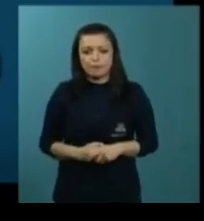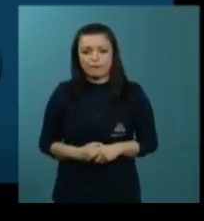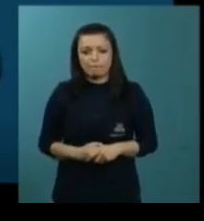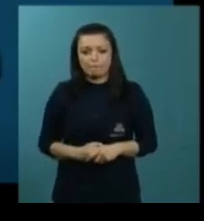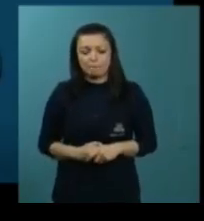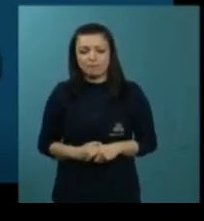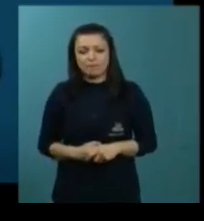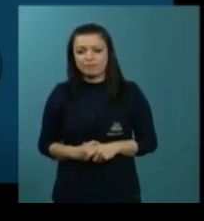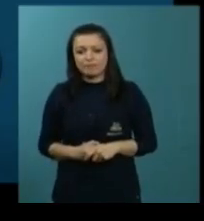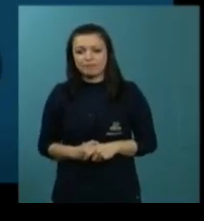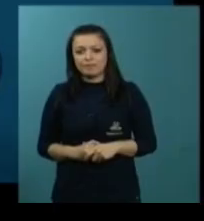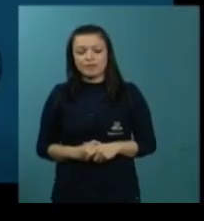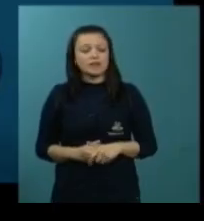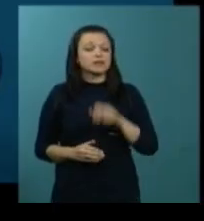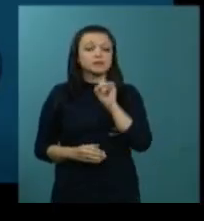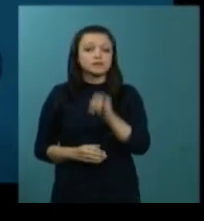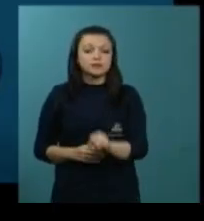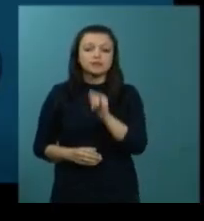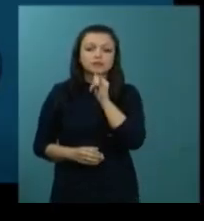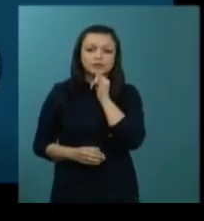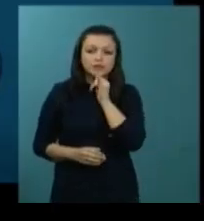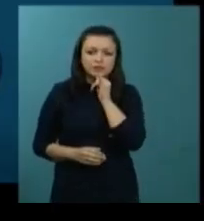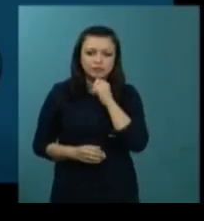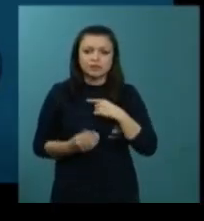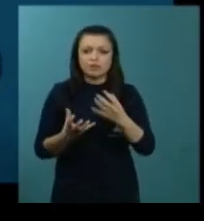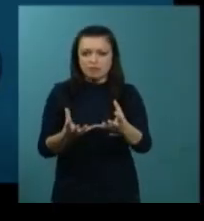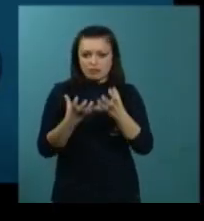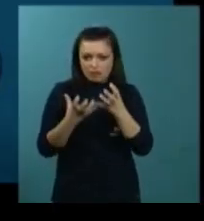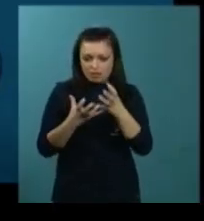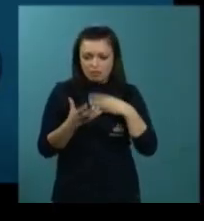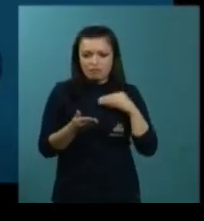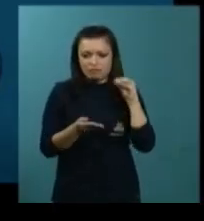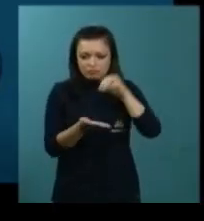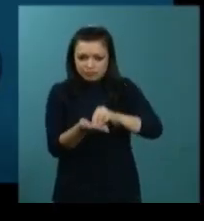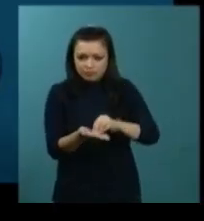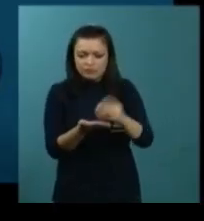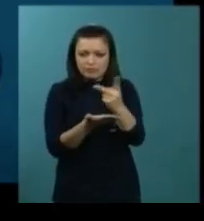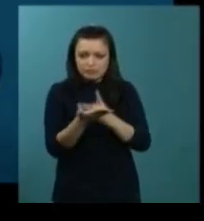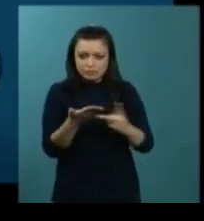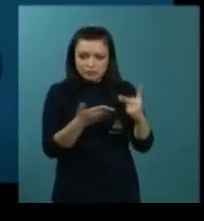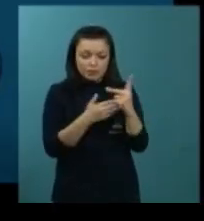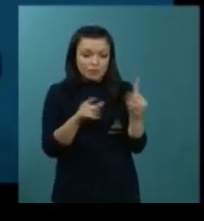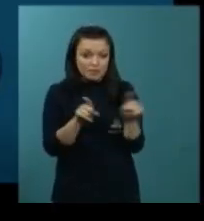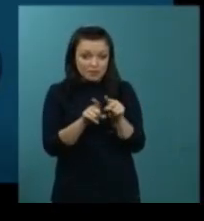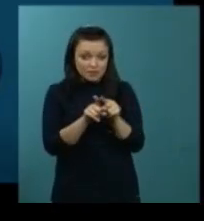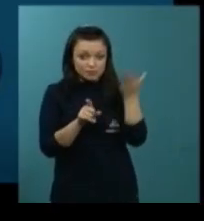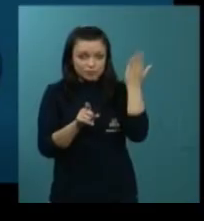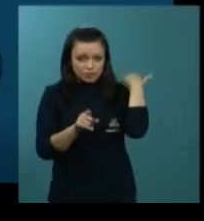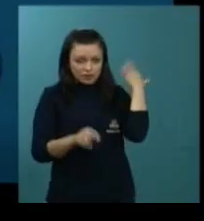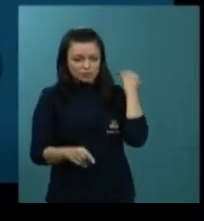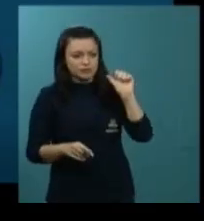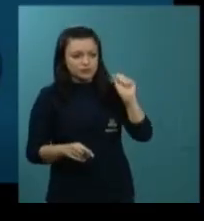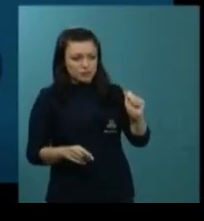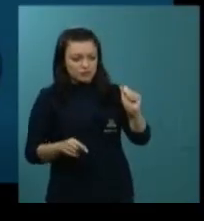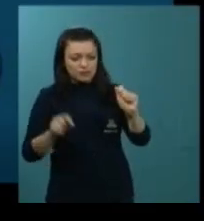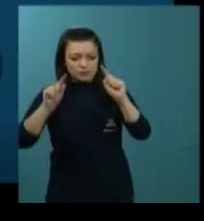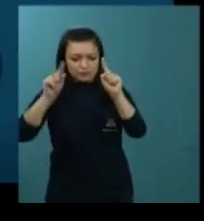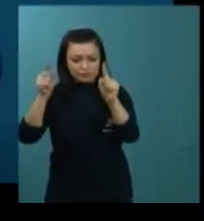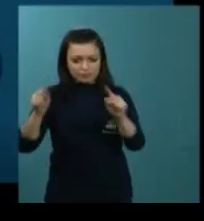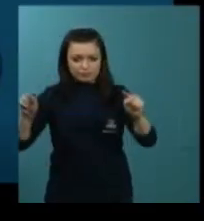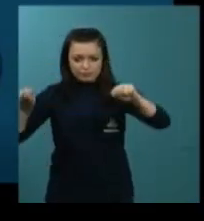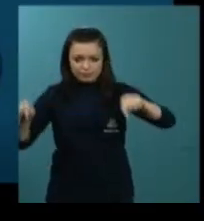por exemplo, desejarmos representar o mesmo conjunto A, que